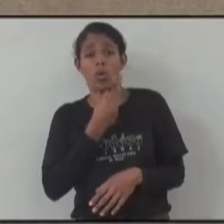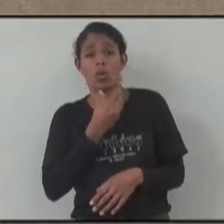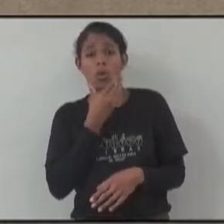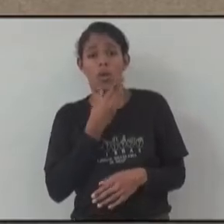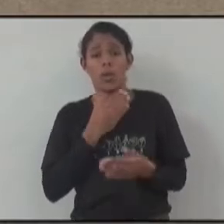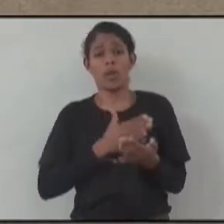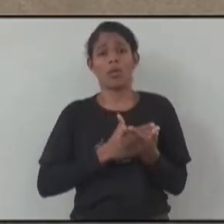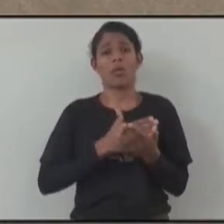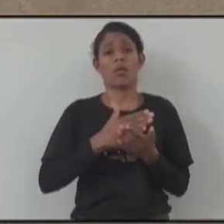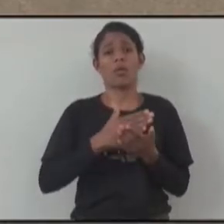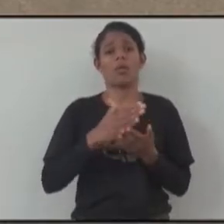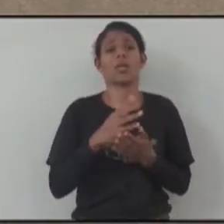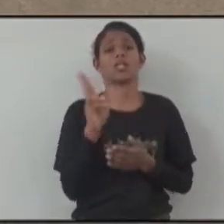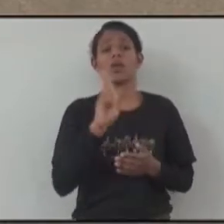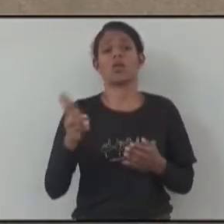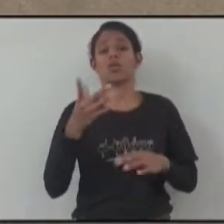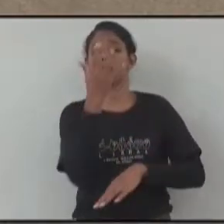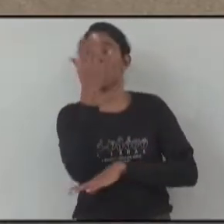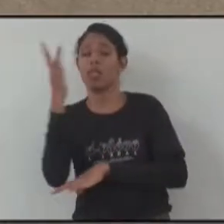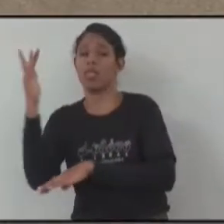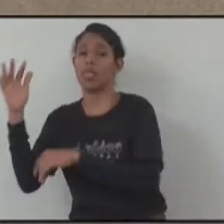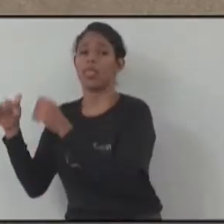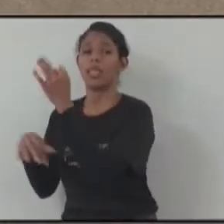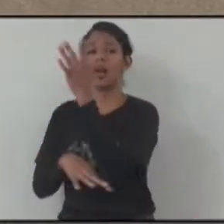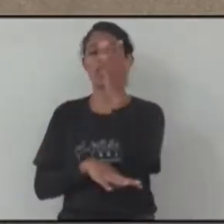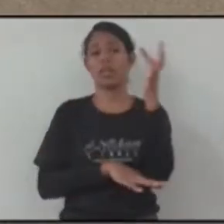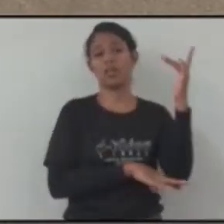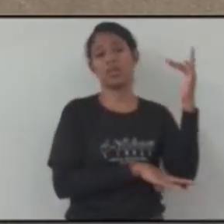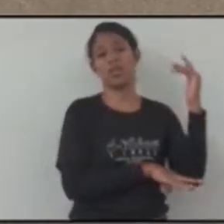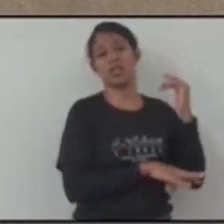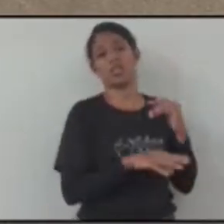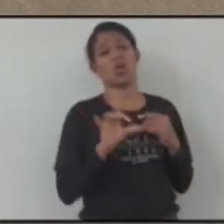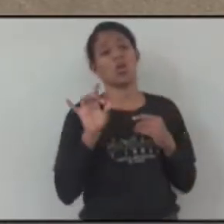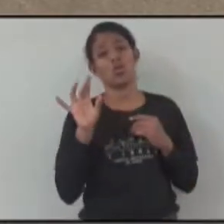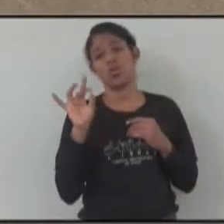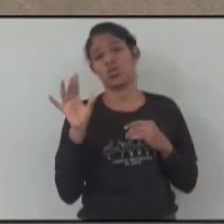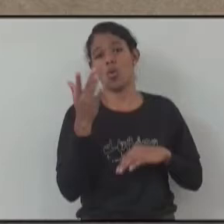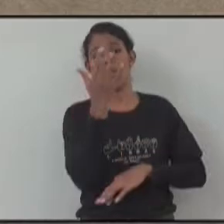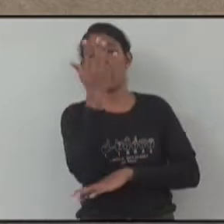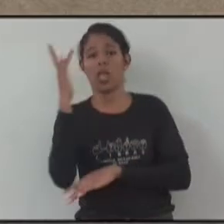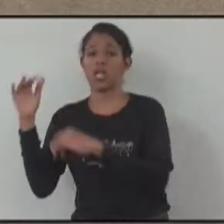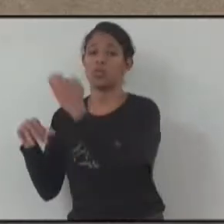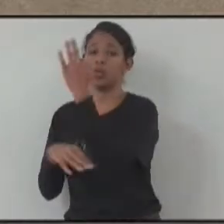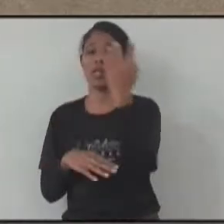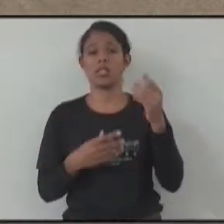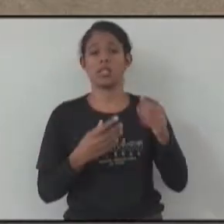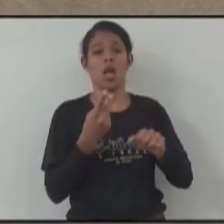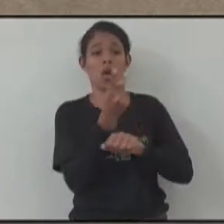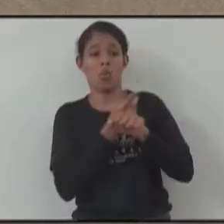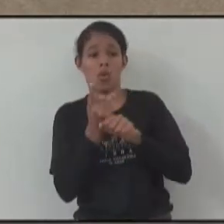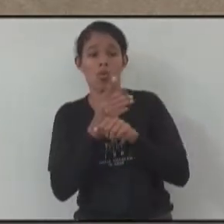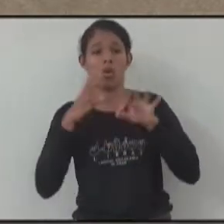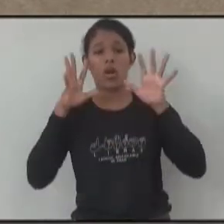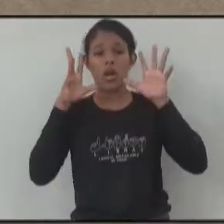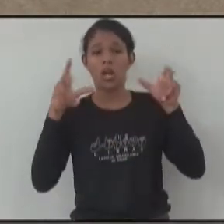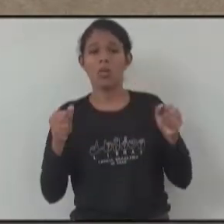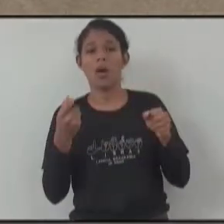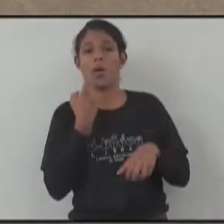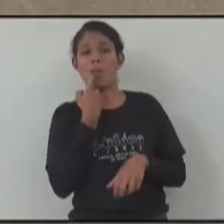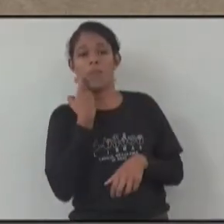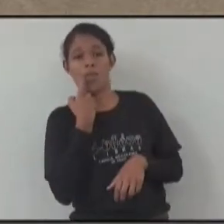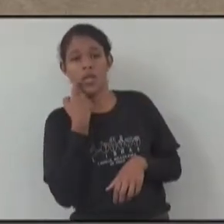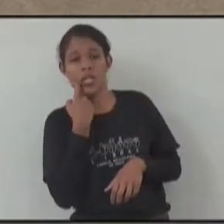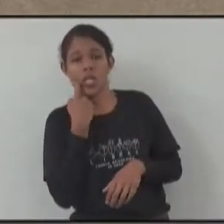frutos da natureza, sobreviver daquilo que a natureza os proporcionava, caçando, colhendo, pescando, morando